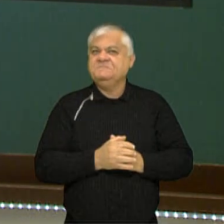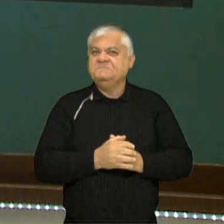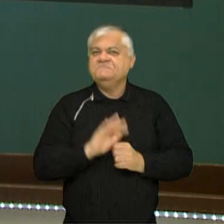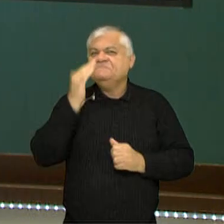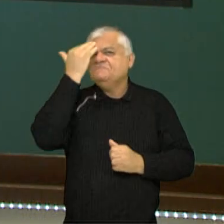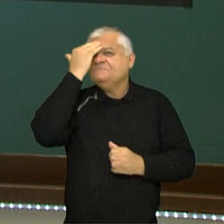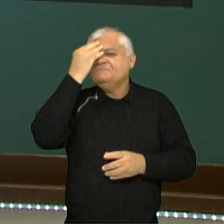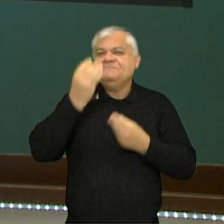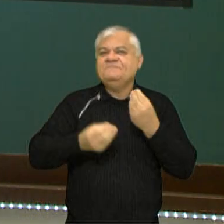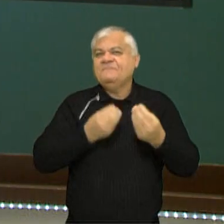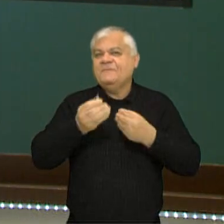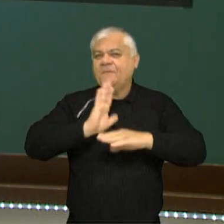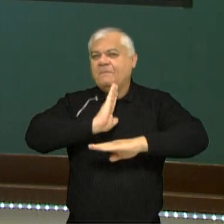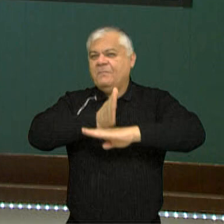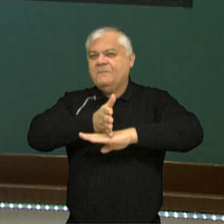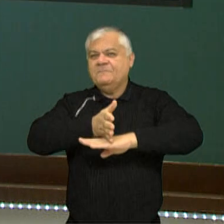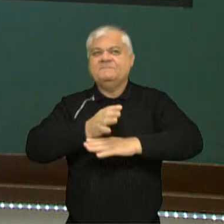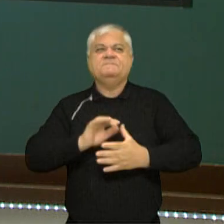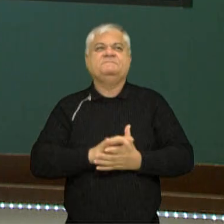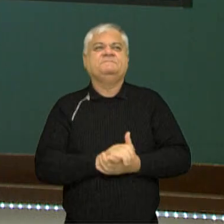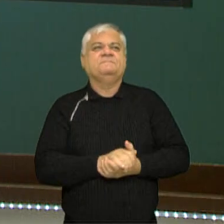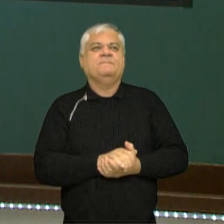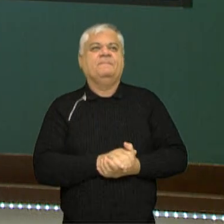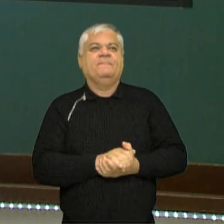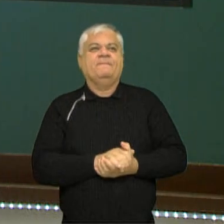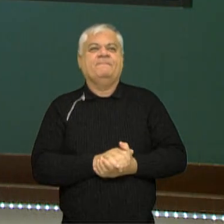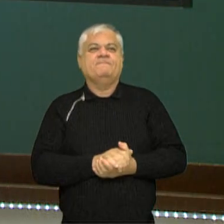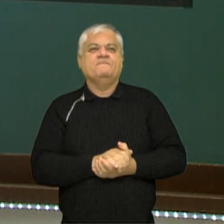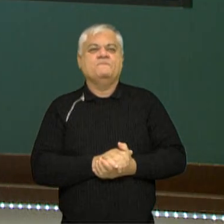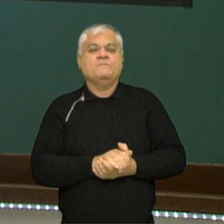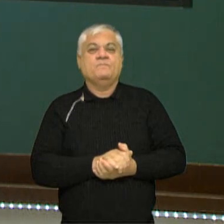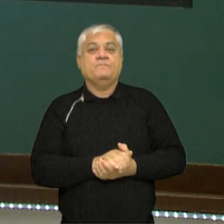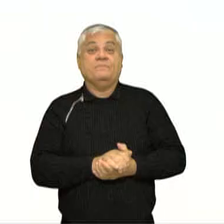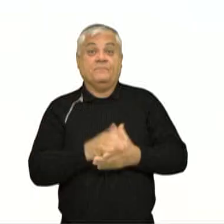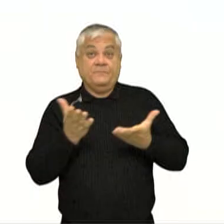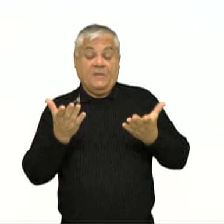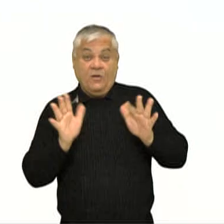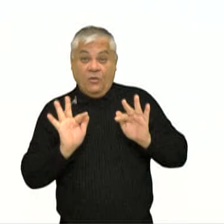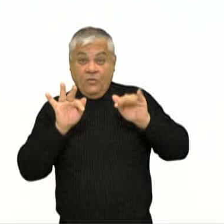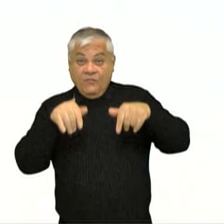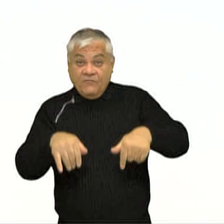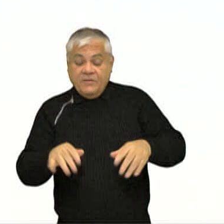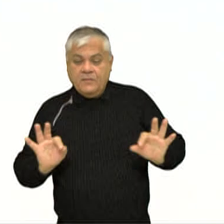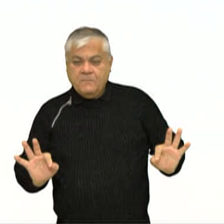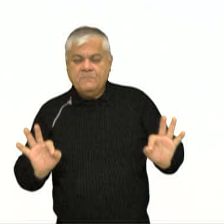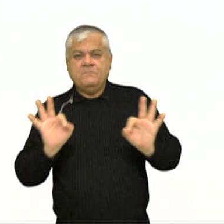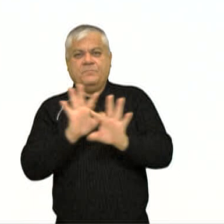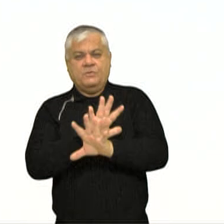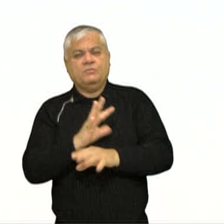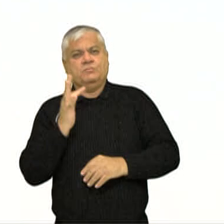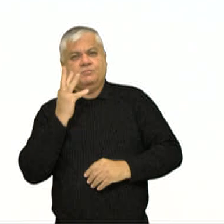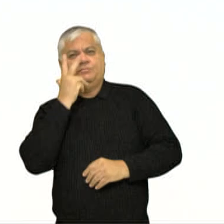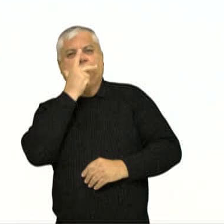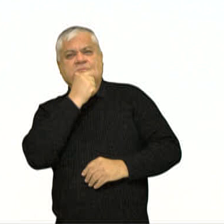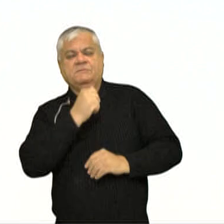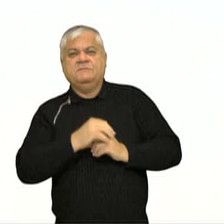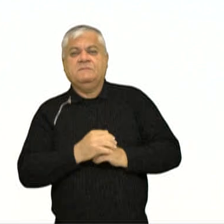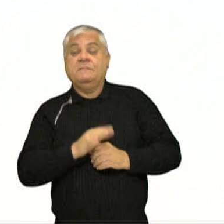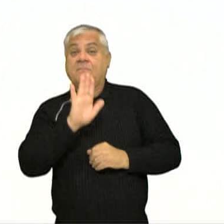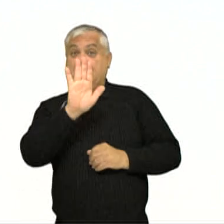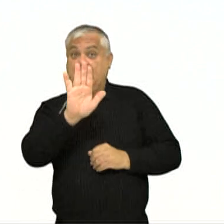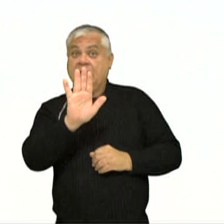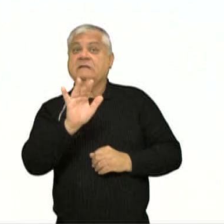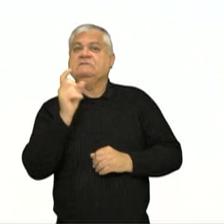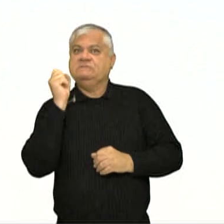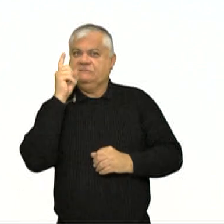consiga um xeque-mate. Desta forma, o final constitui a parte mais bela do jogo de xadrez, embora seja a